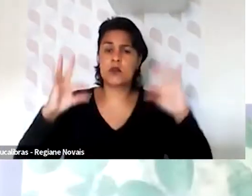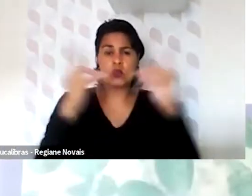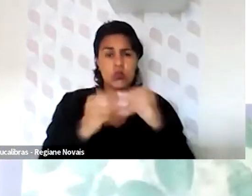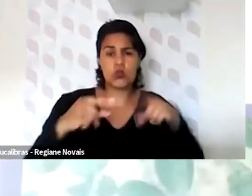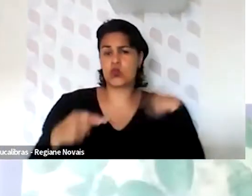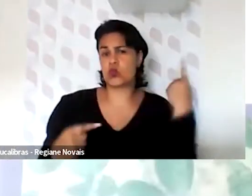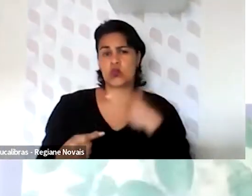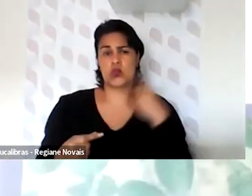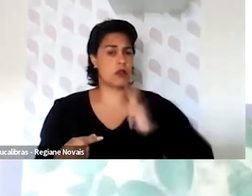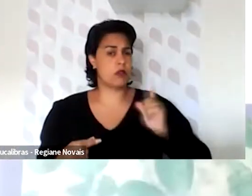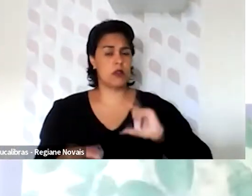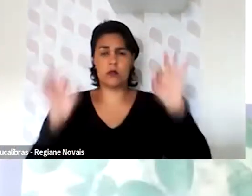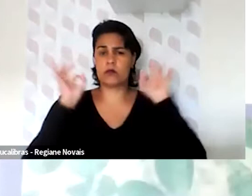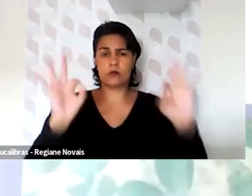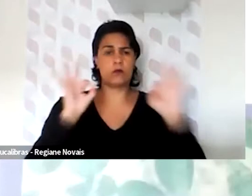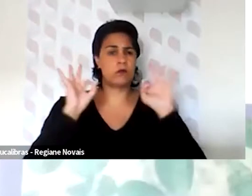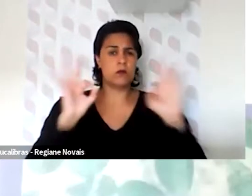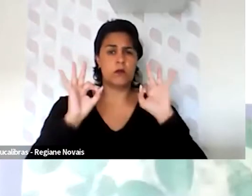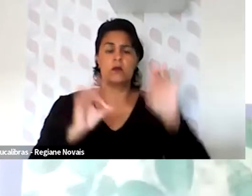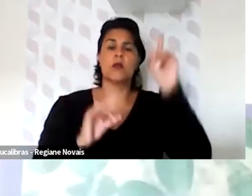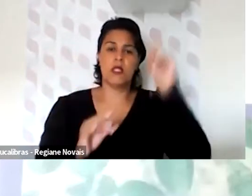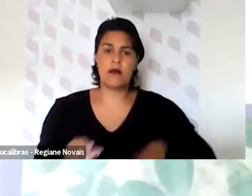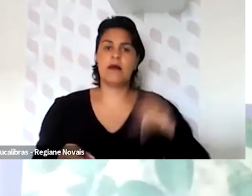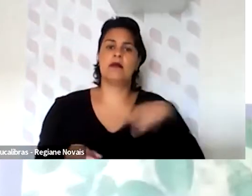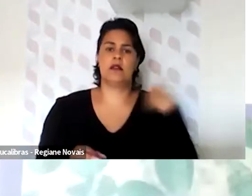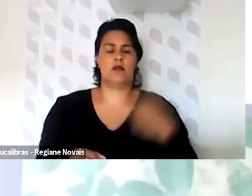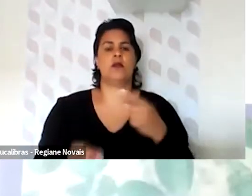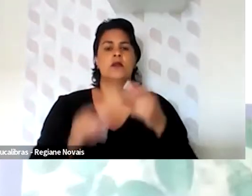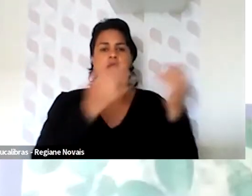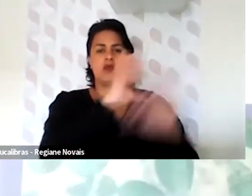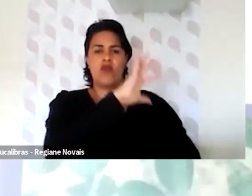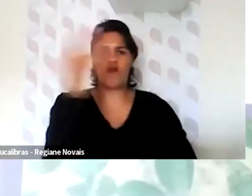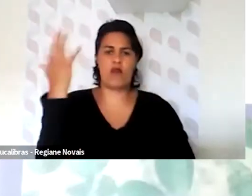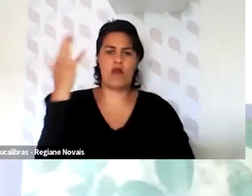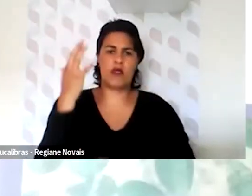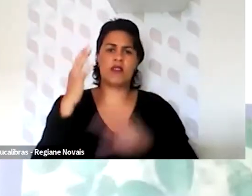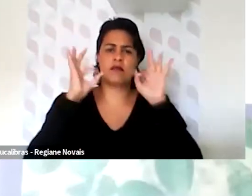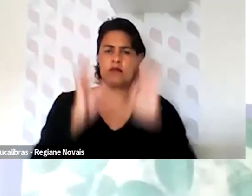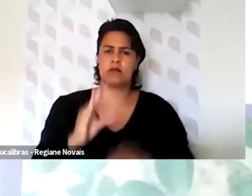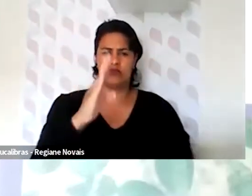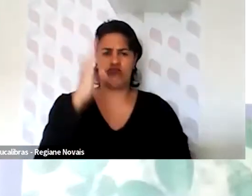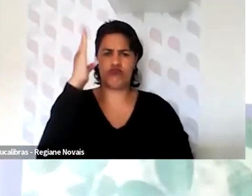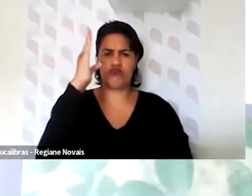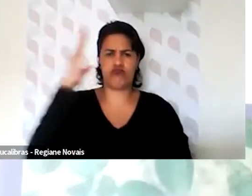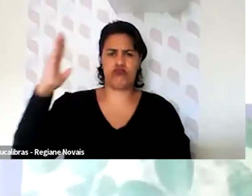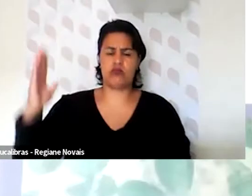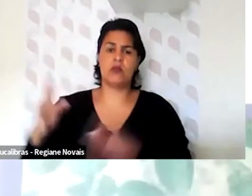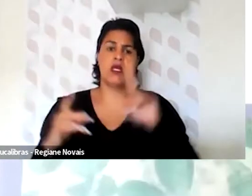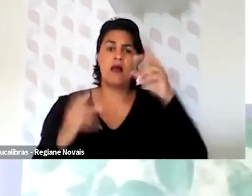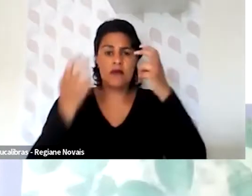mais precioso, que é a nossa floresta em pé, né? E que só unindo a sabedoria dos